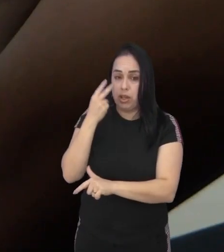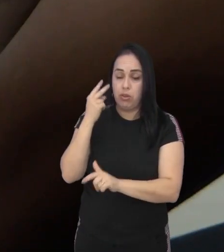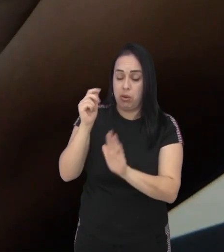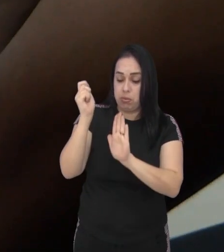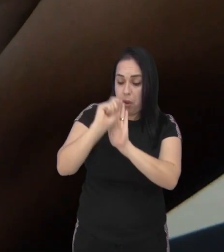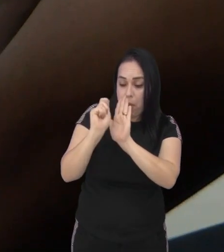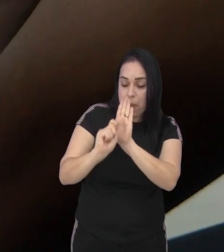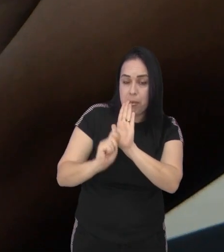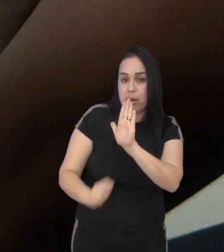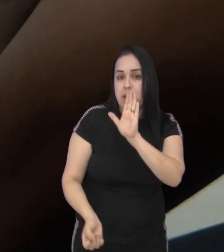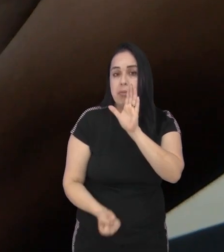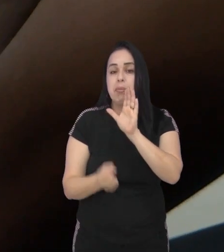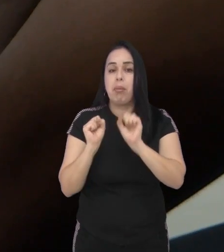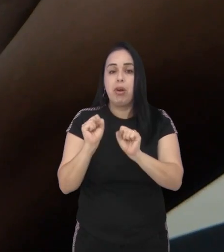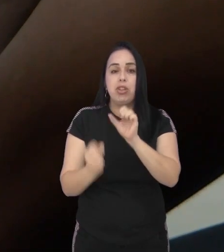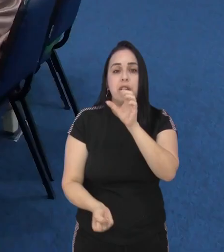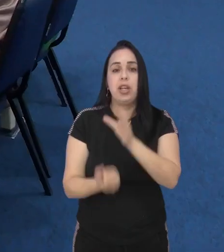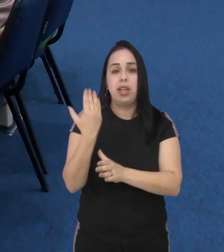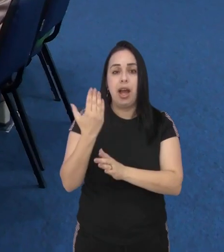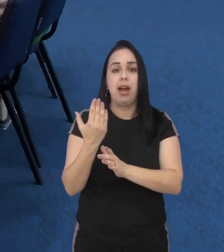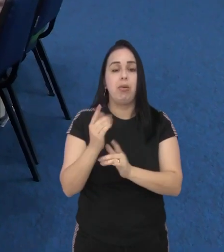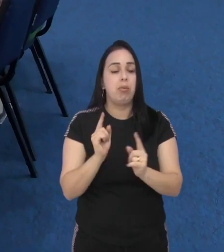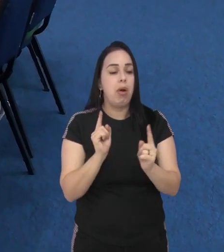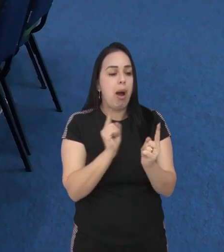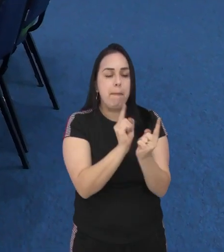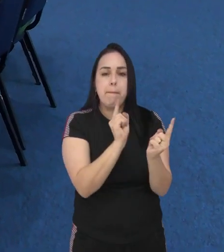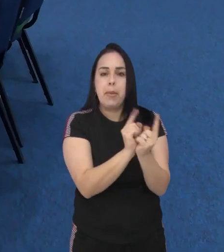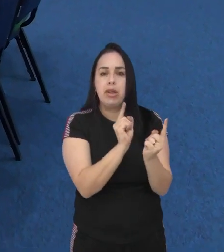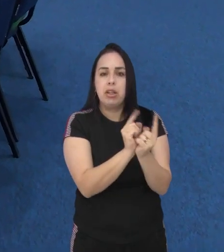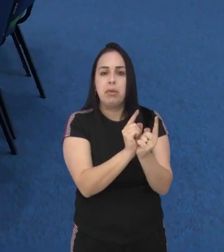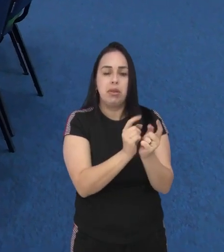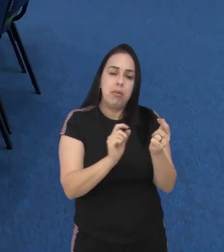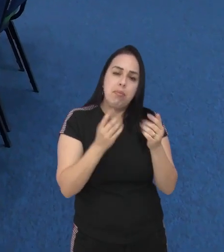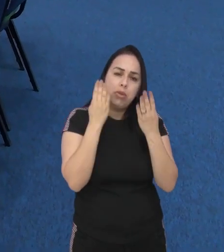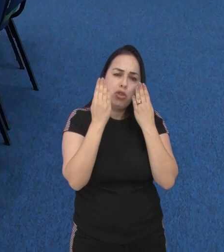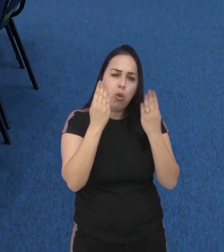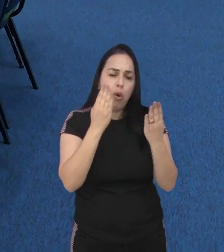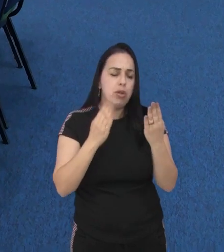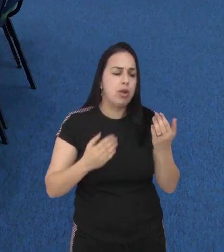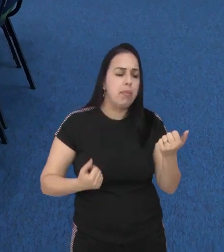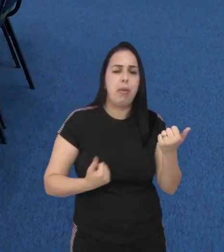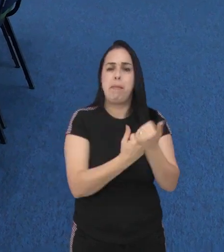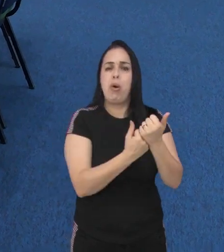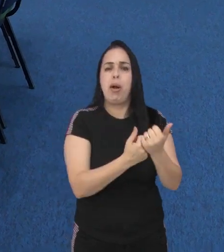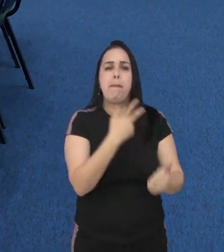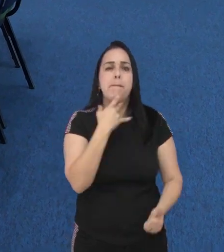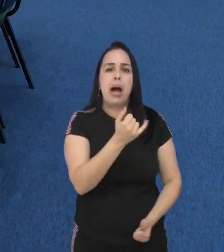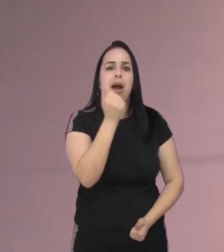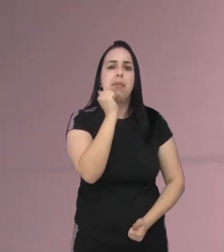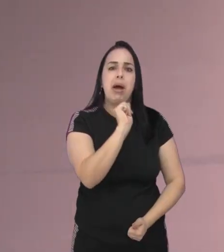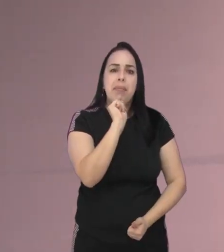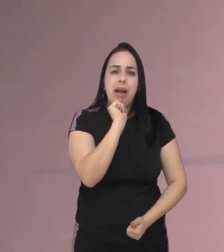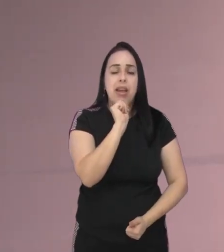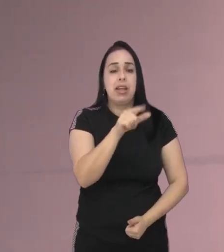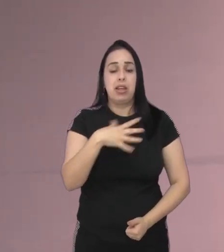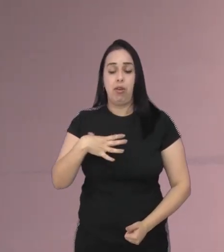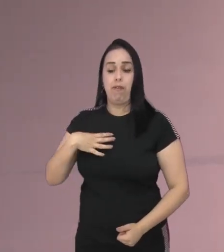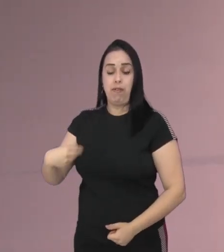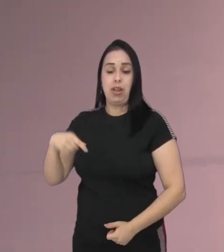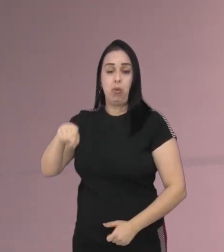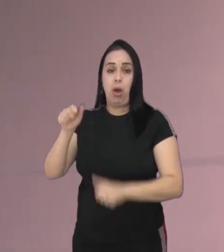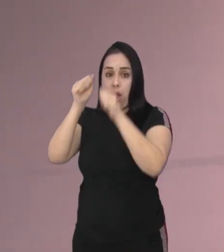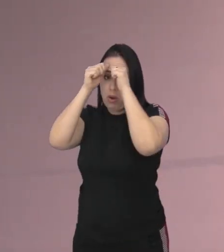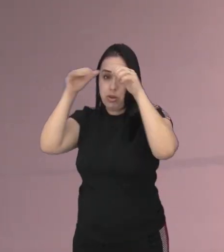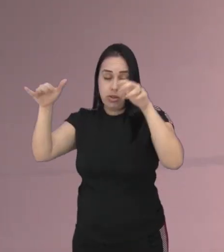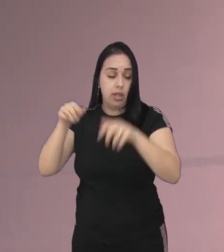3 parlamentares, que autoriza a criação de um programa de assistência psicológica aos pais ou tutores legais de pessoas com TEA,